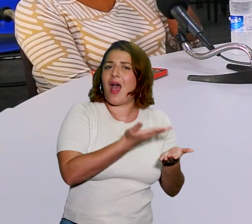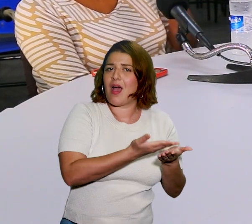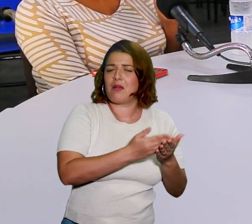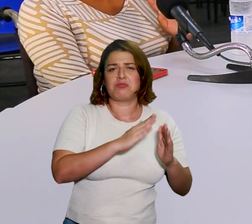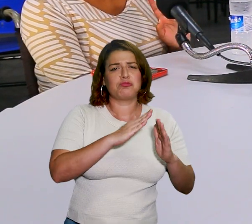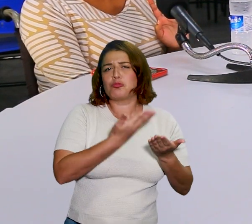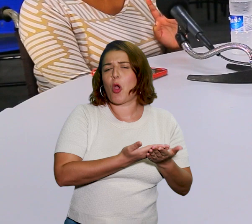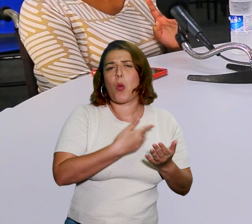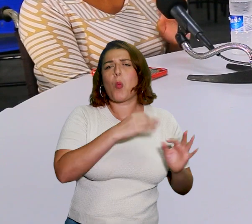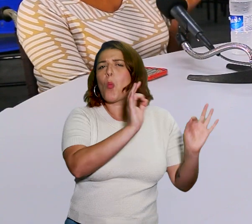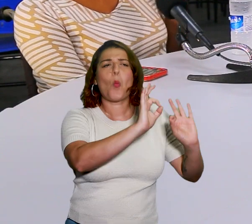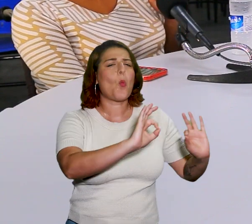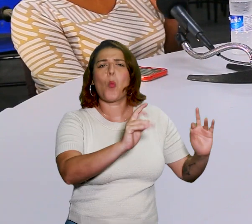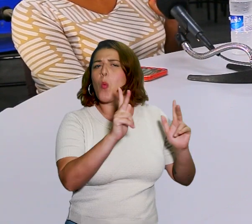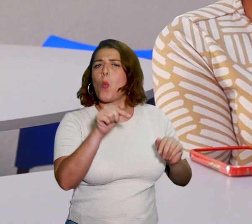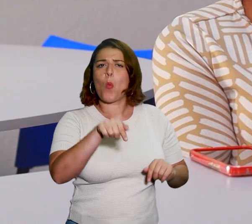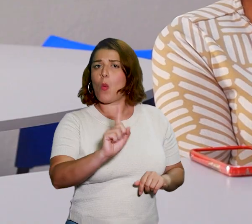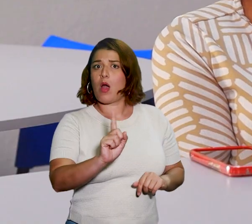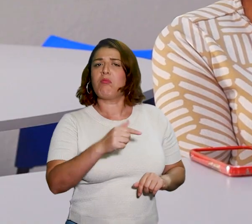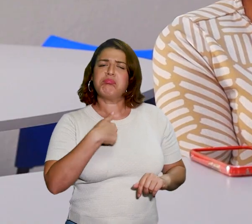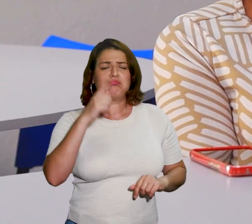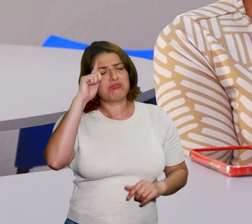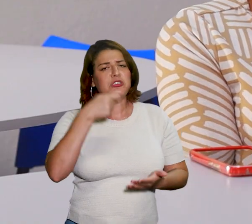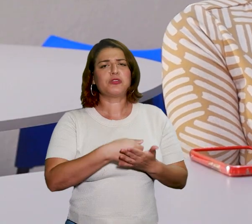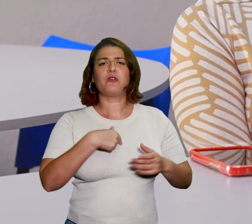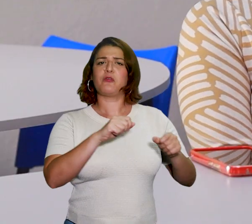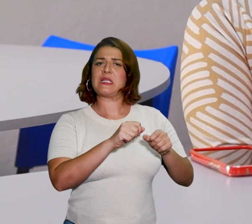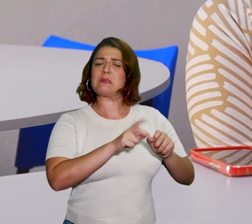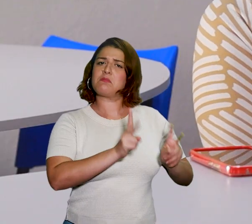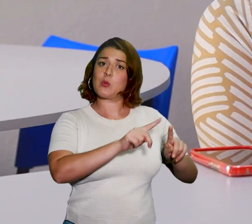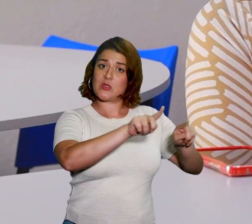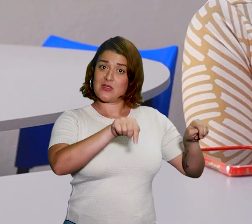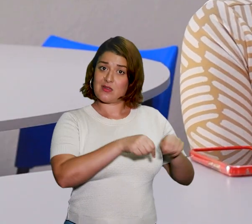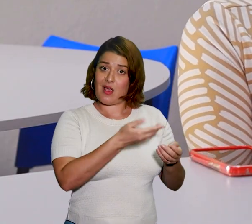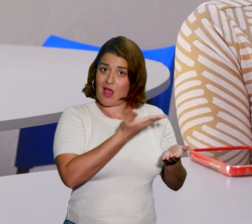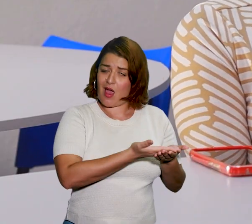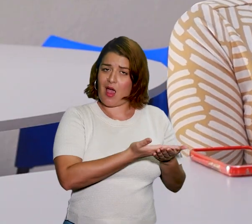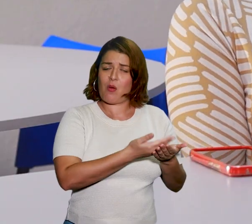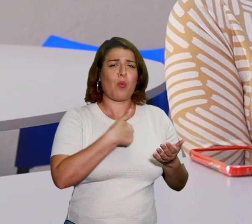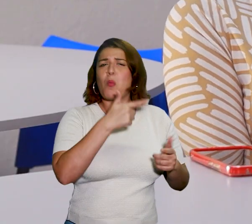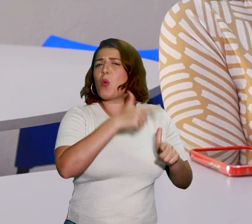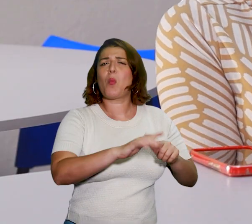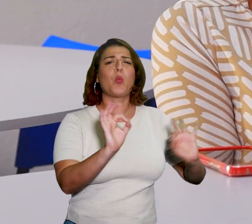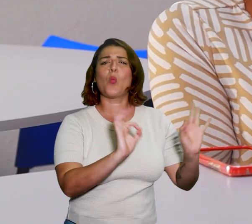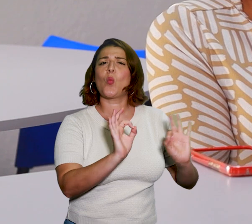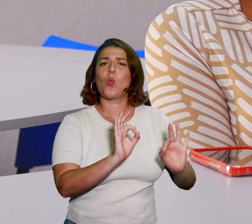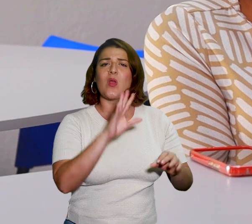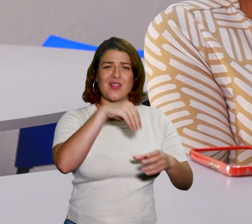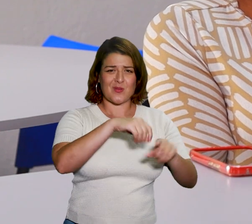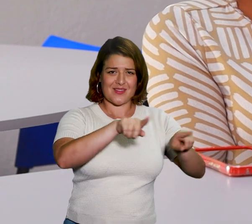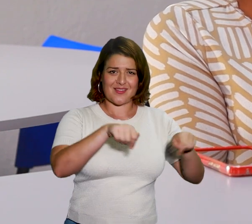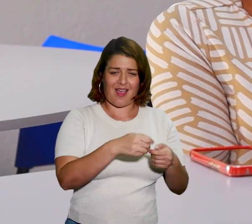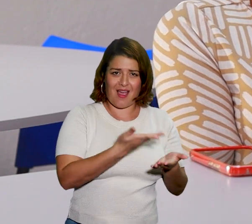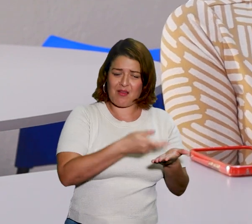escolas era uma coisa que não ofereciam para mim, uhum. porque eu, em questão de prova, nunca foi problema para mim estar dentro da sala de